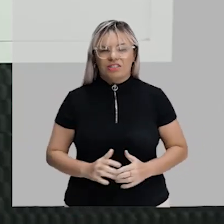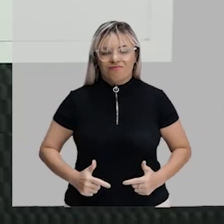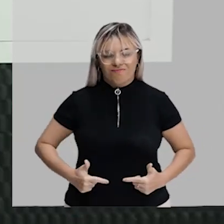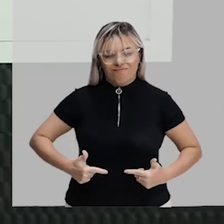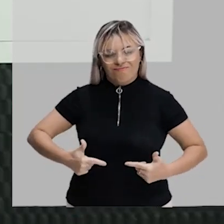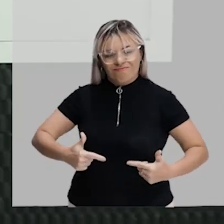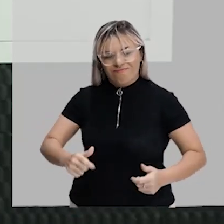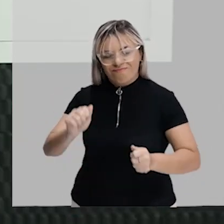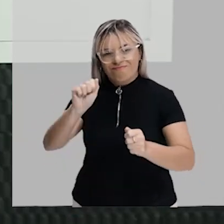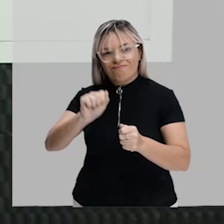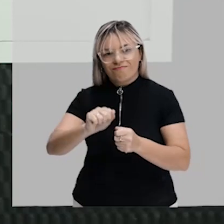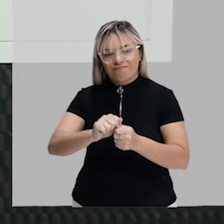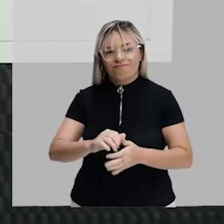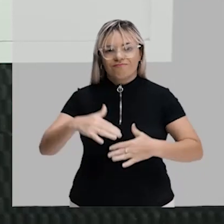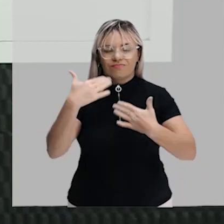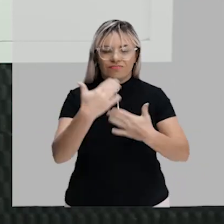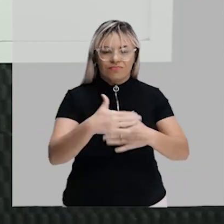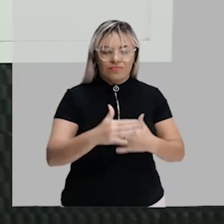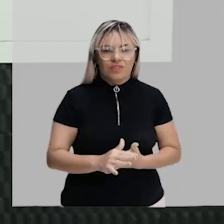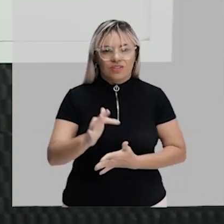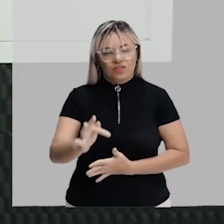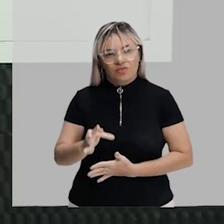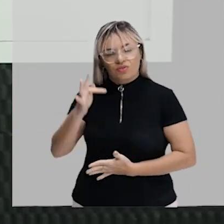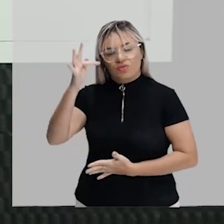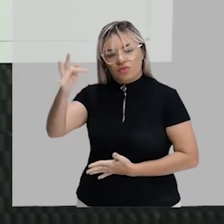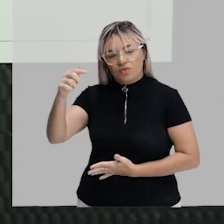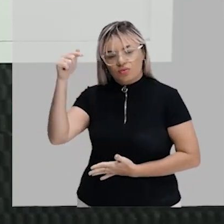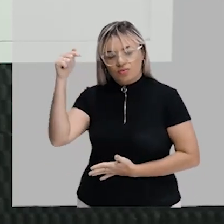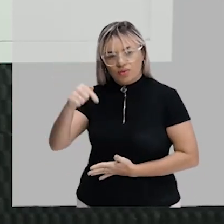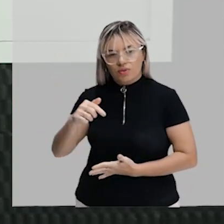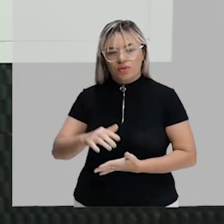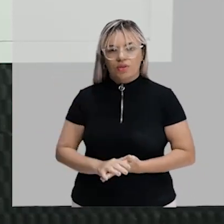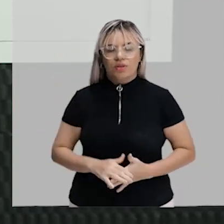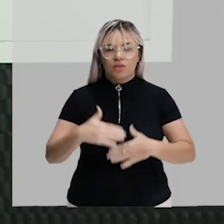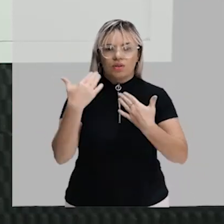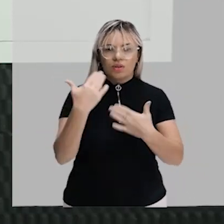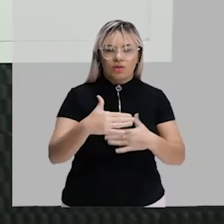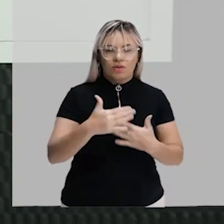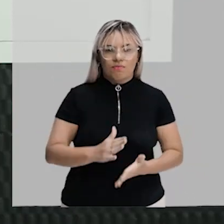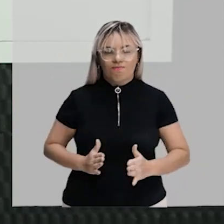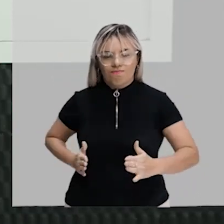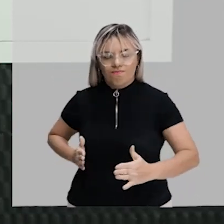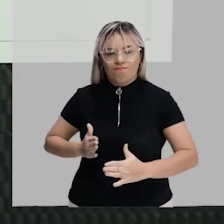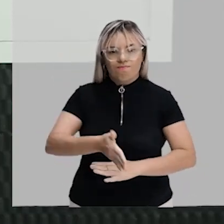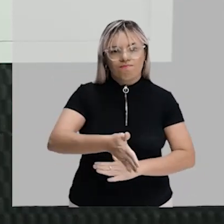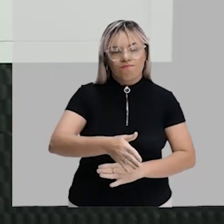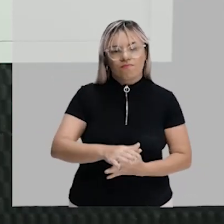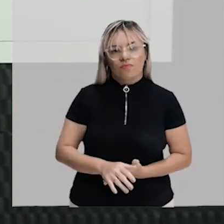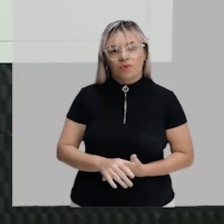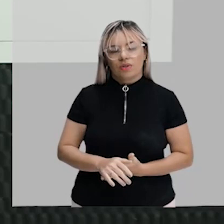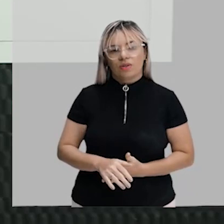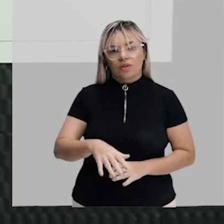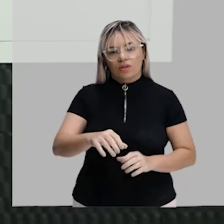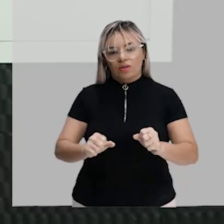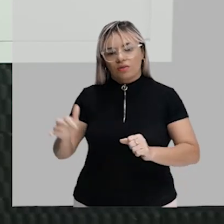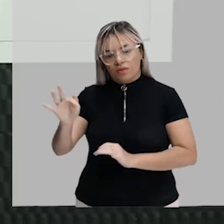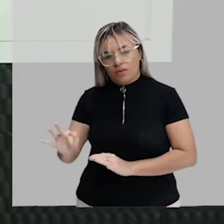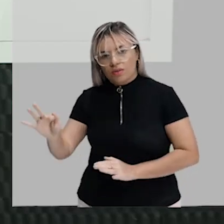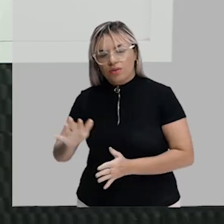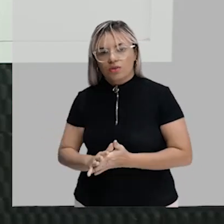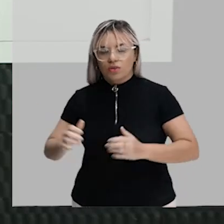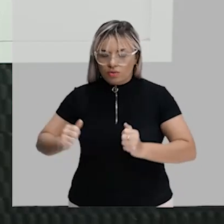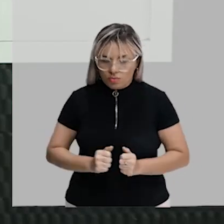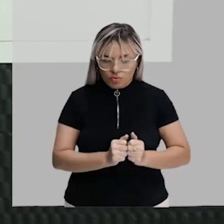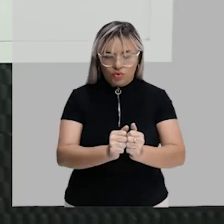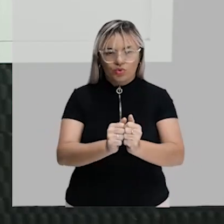né, fazer esse exame, que o futuro de vocês depende, né, dessa aprovação. Então a gente está aqui junto com vocês nessa batalha, turma. Vocês não